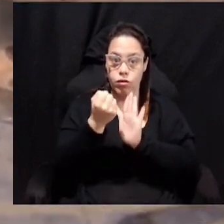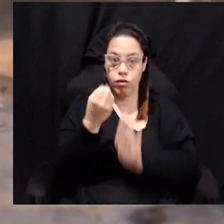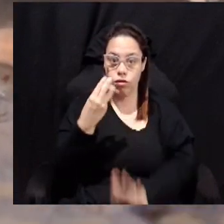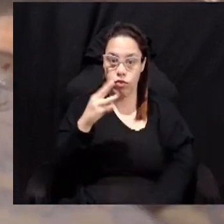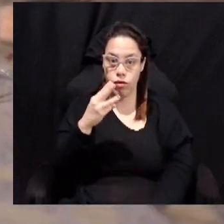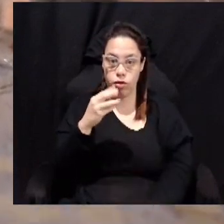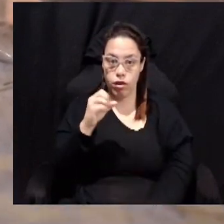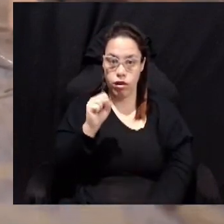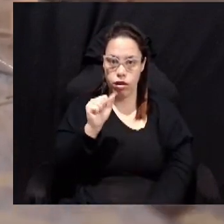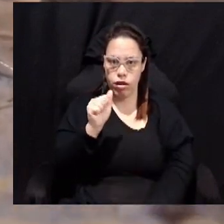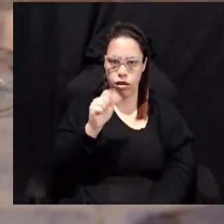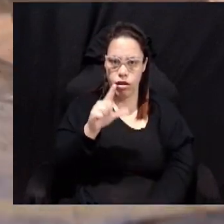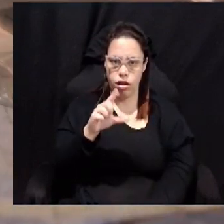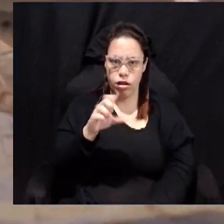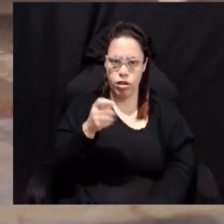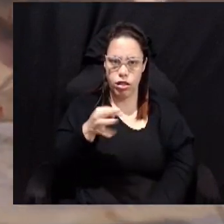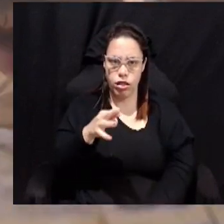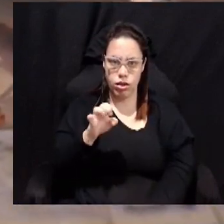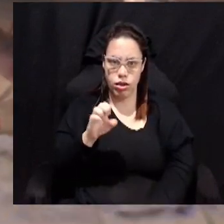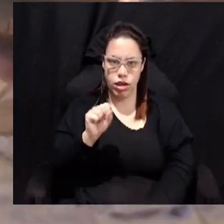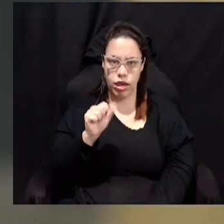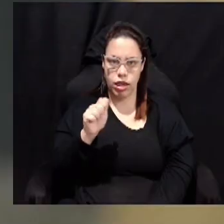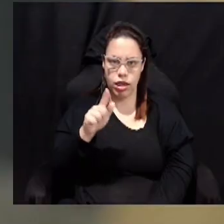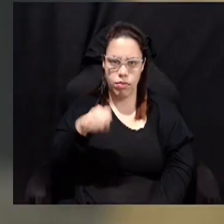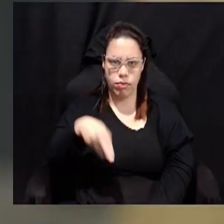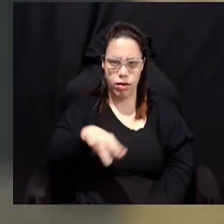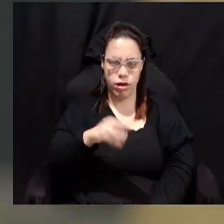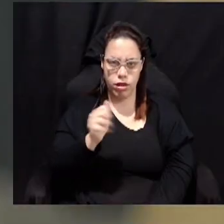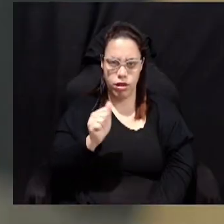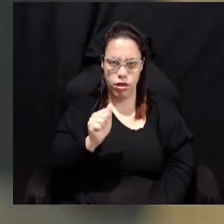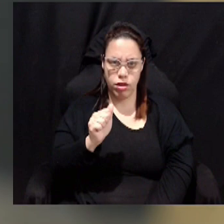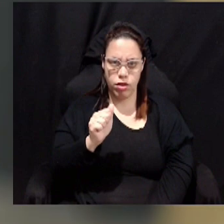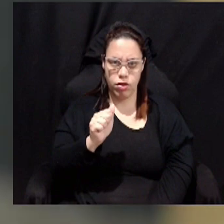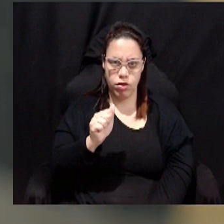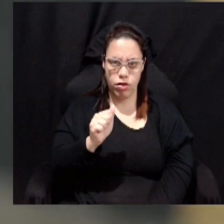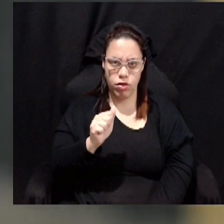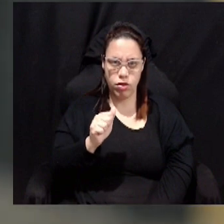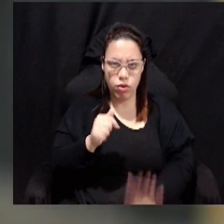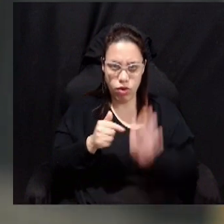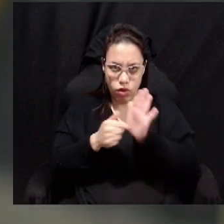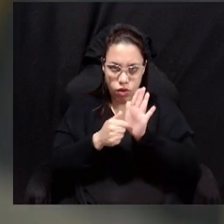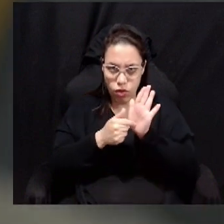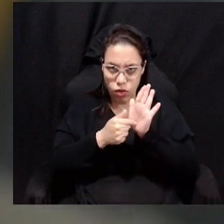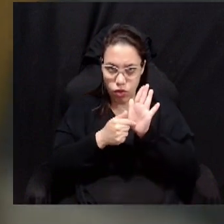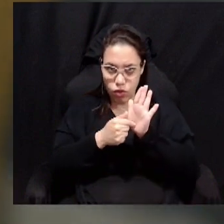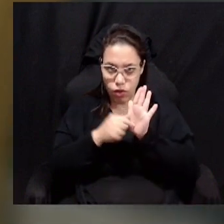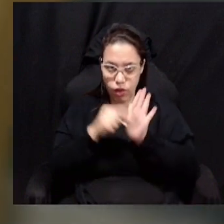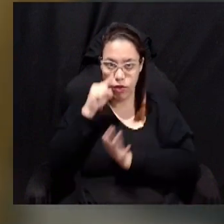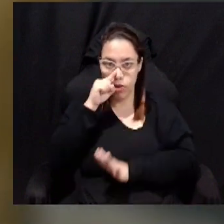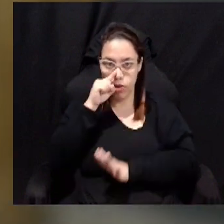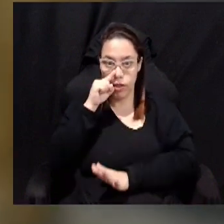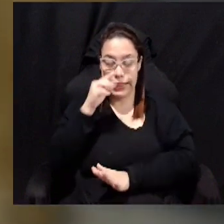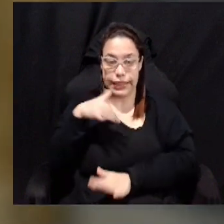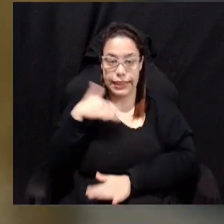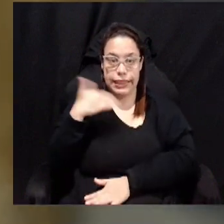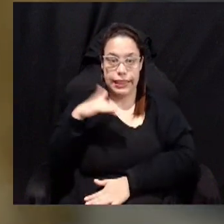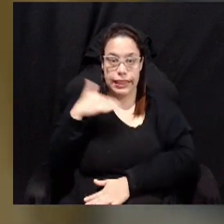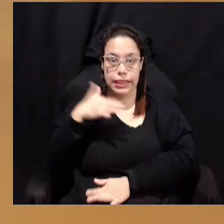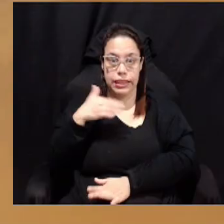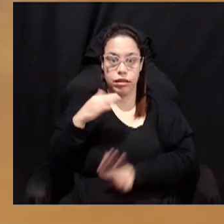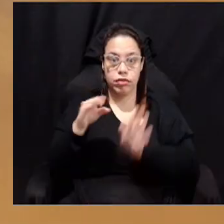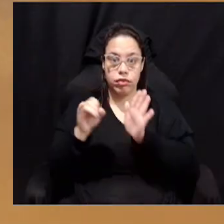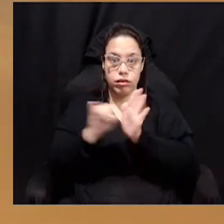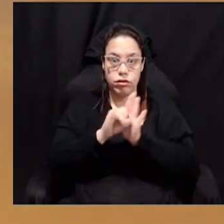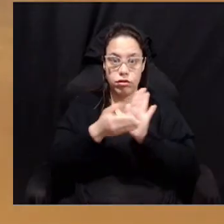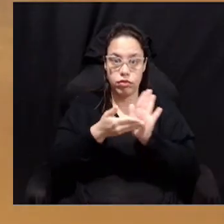uma espécie de salamandra originária do México e classificada como ameaçada de extinção, foram interceptados durante